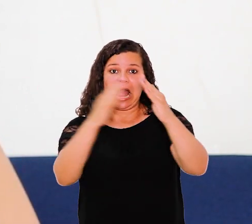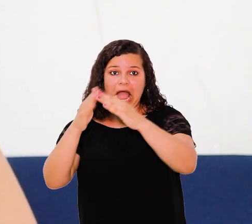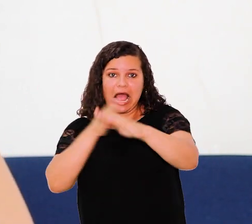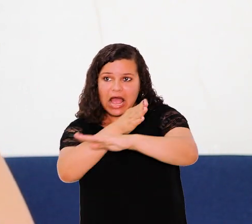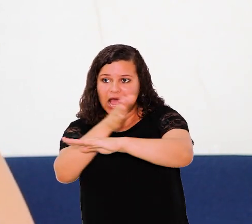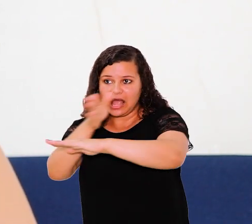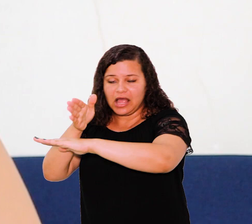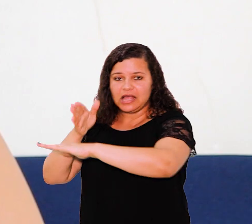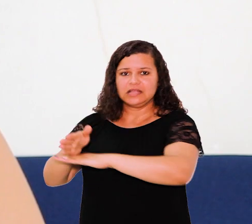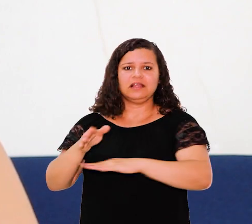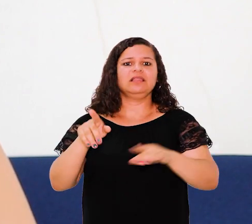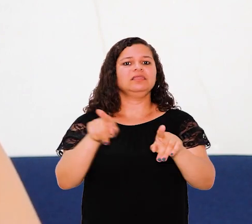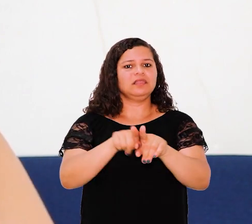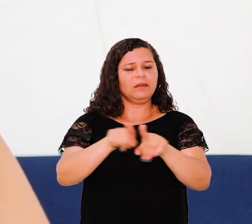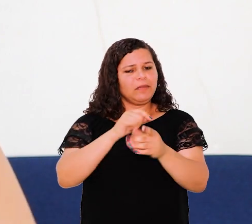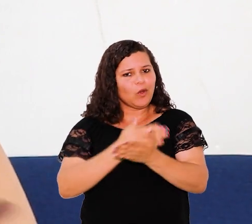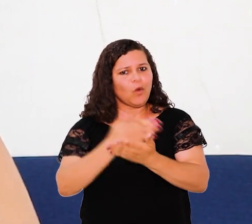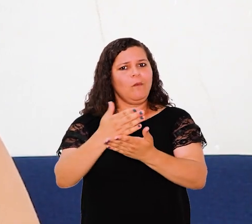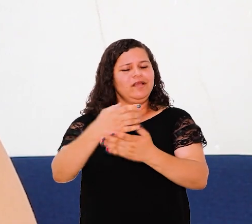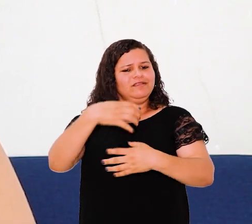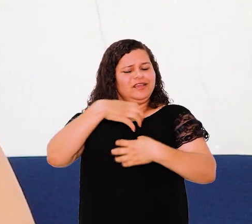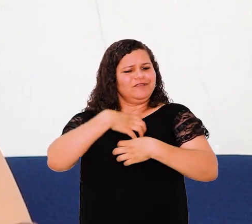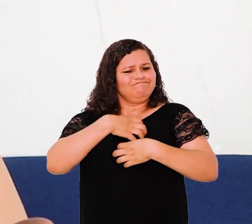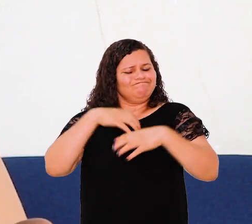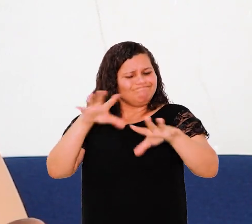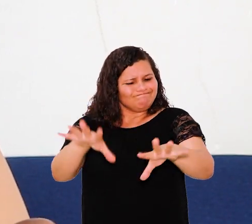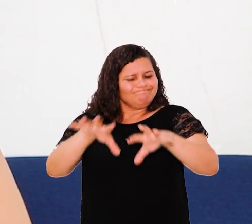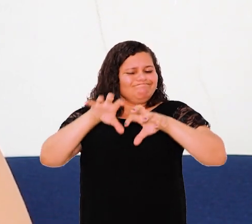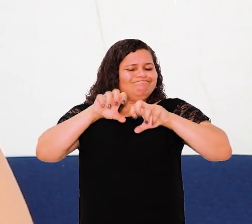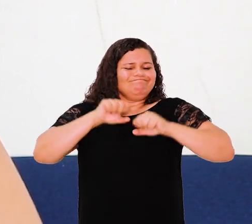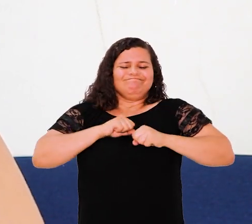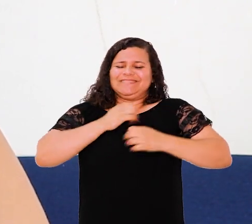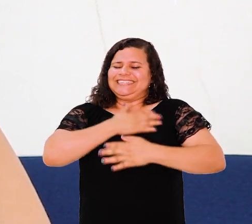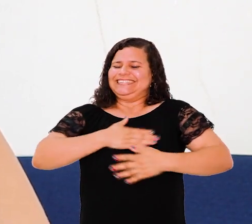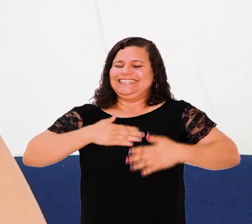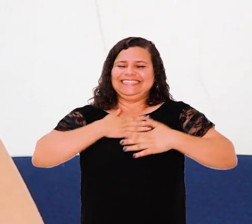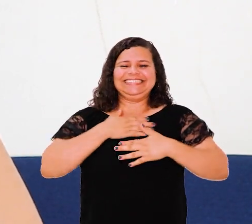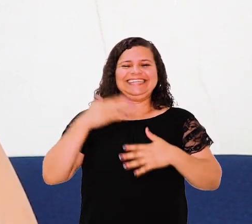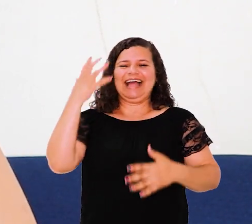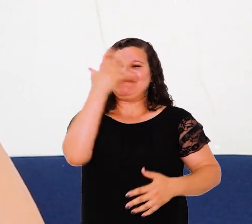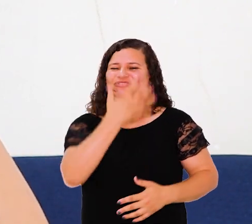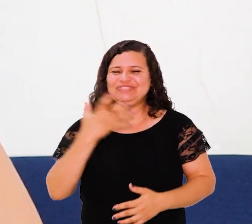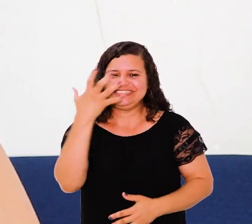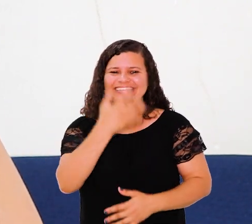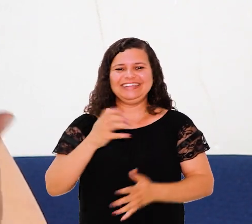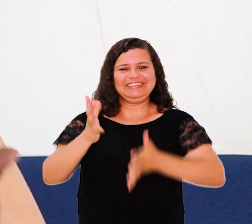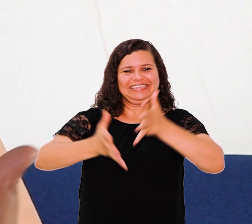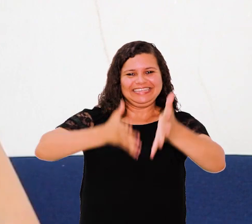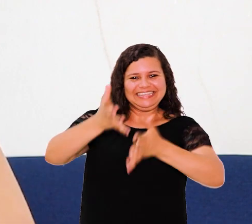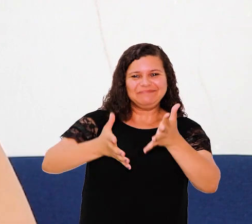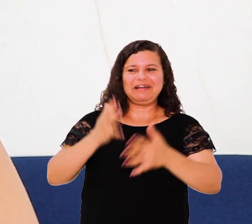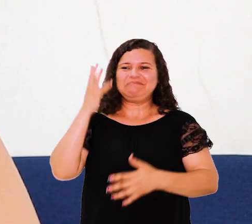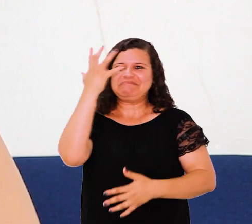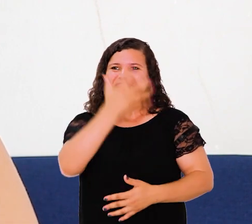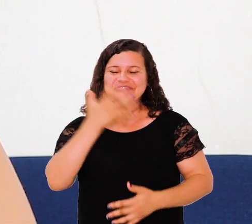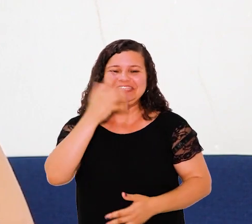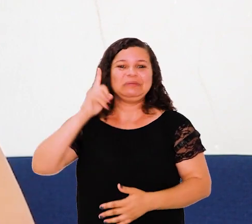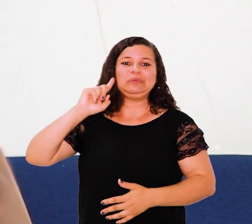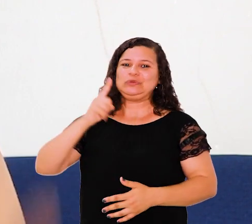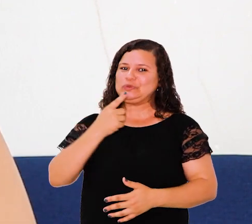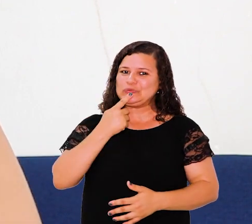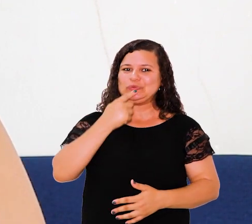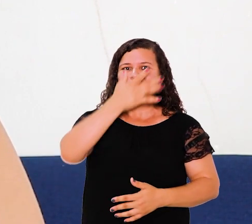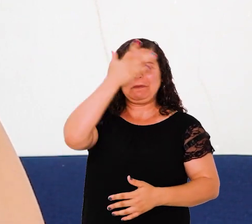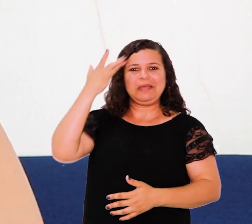nas casas. E aí, com isso, eu fui realmente me apaixonando pela área de Libras, me apaixonando pela comunidade surda,